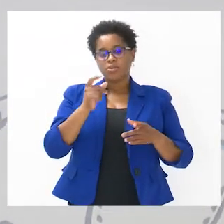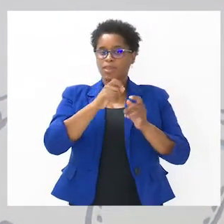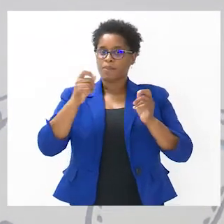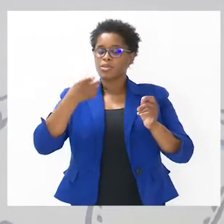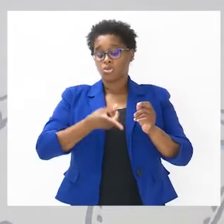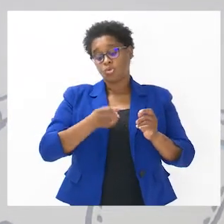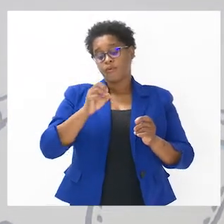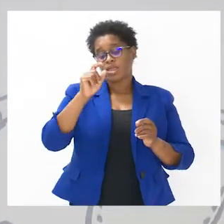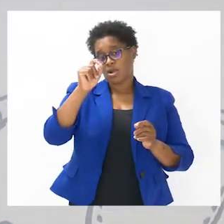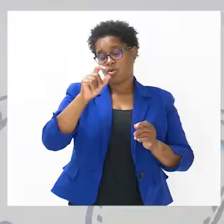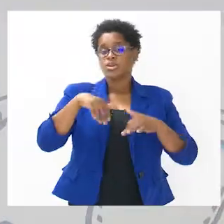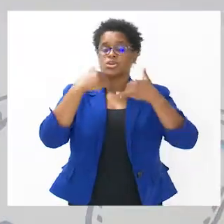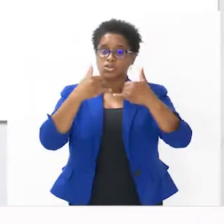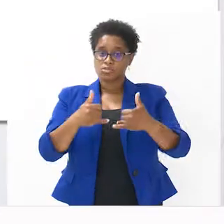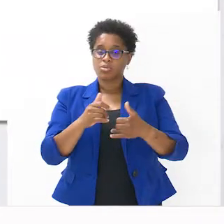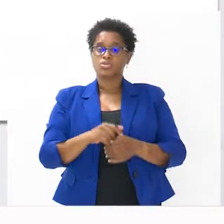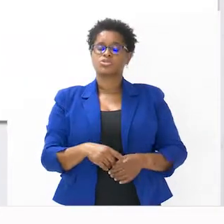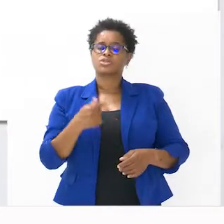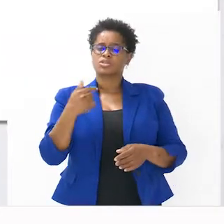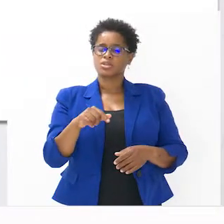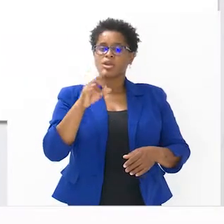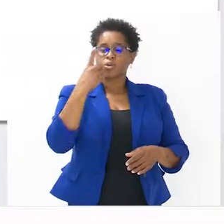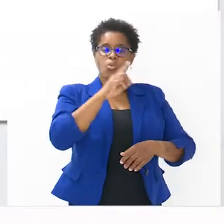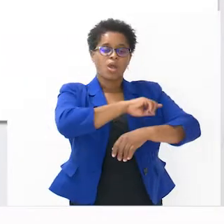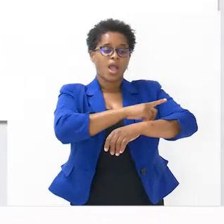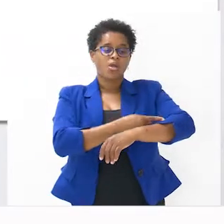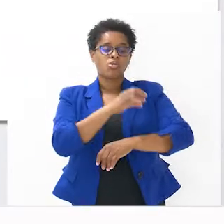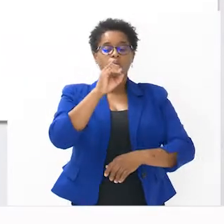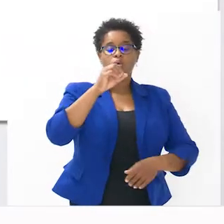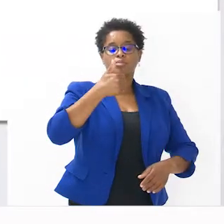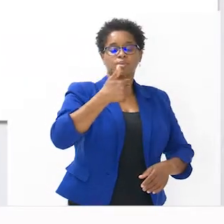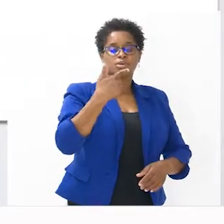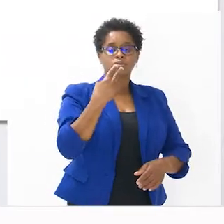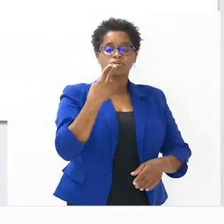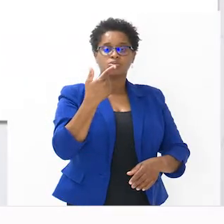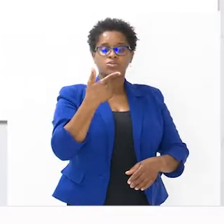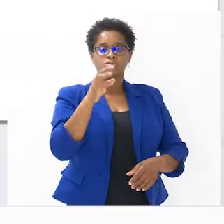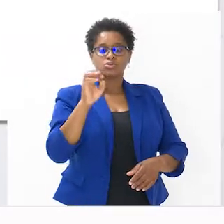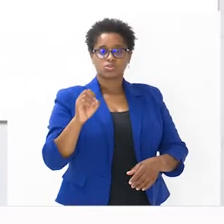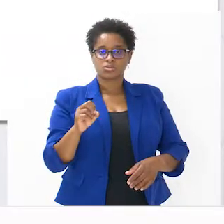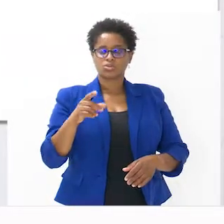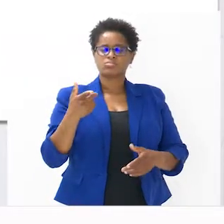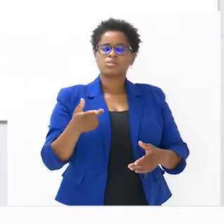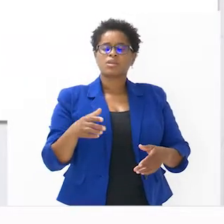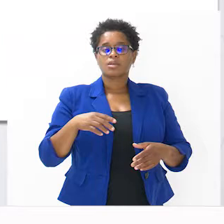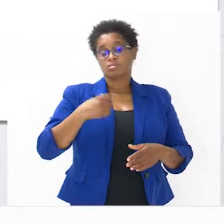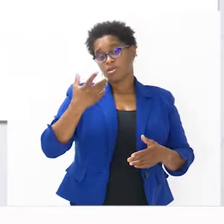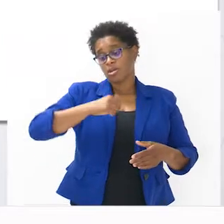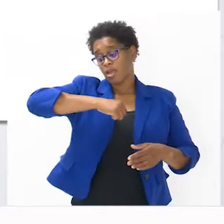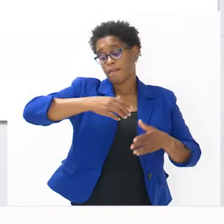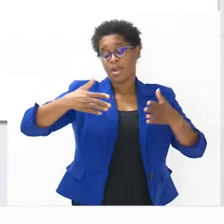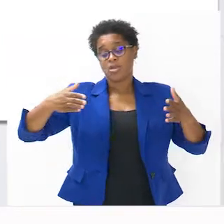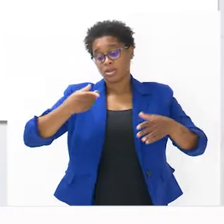graus. Depois temos um ângulo obtuso. Um ângulo obtuso mede o quê? Maior do que